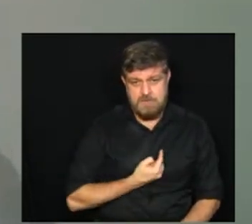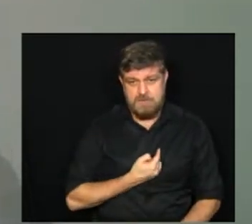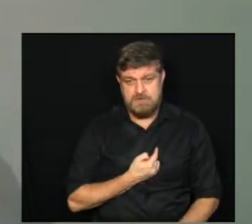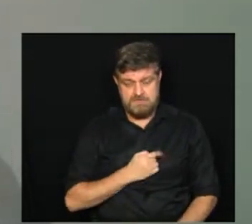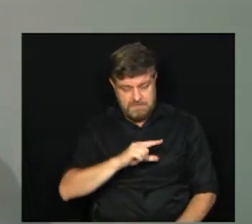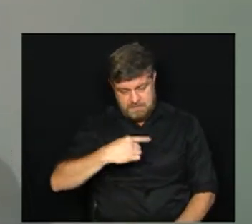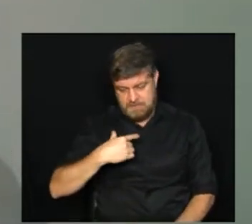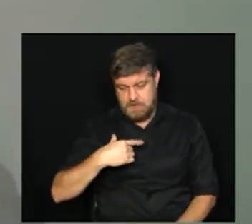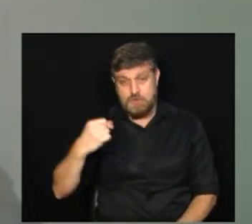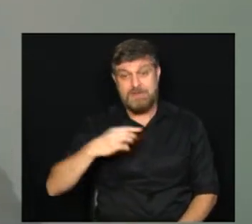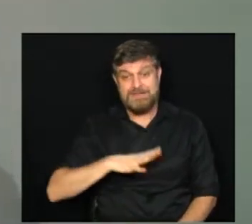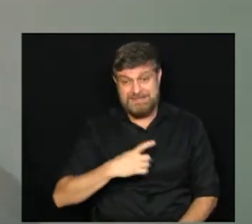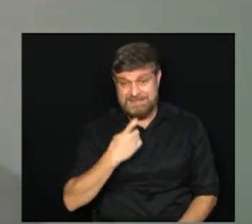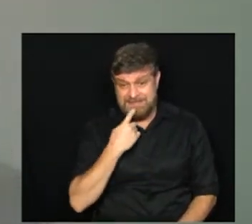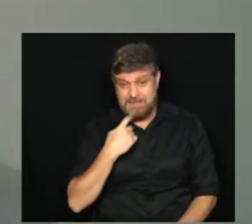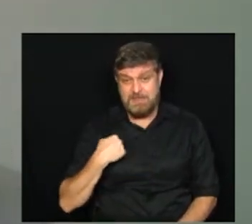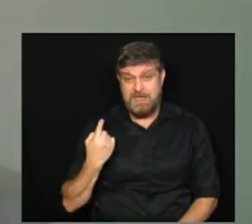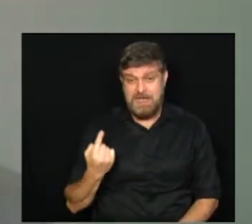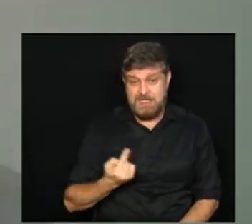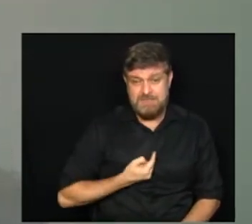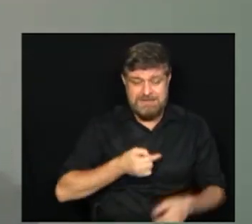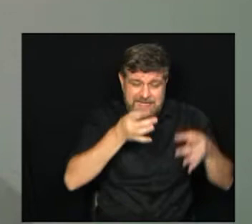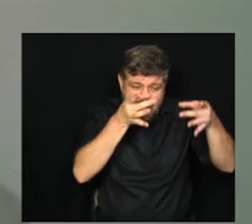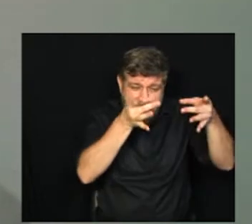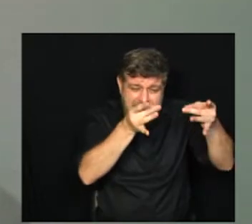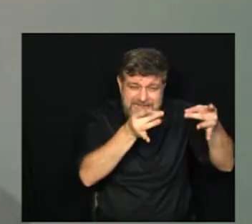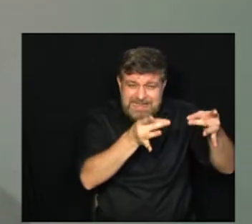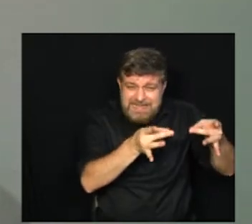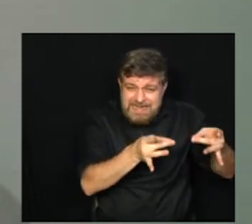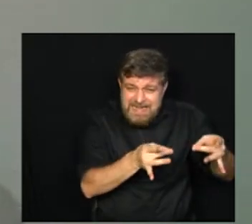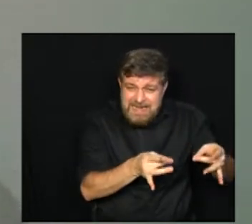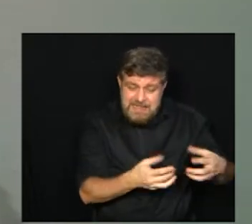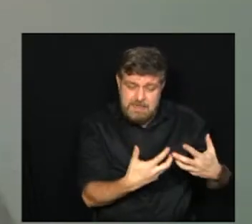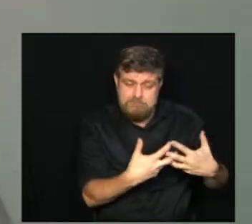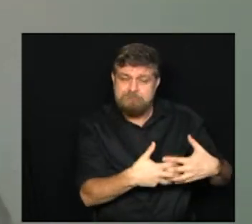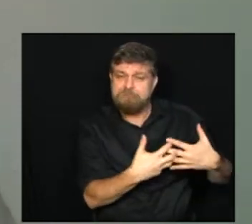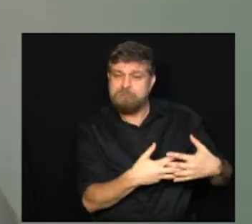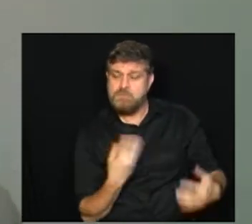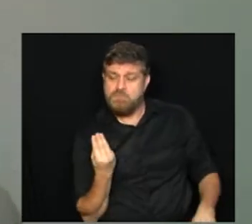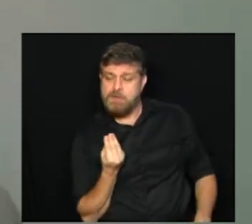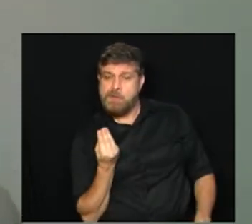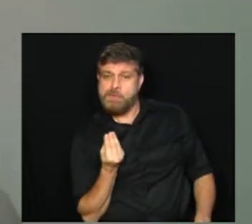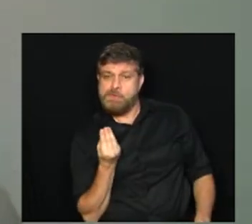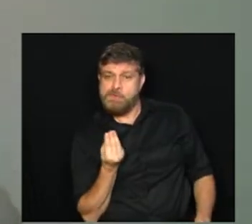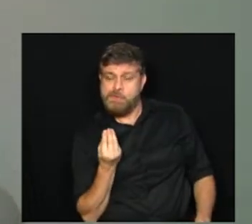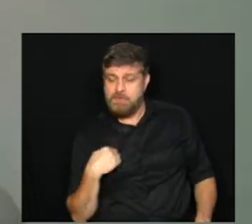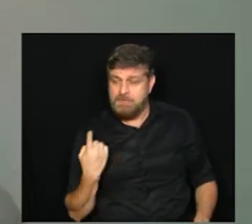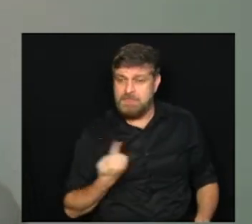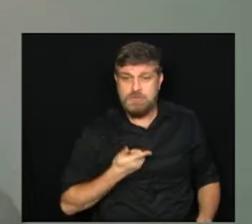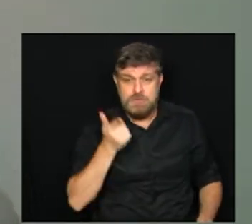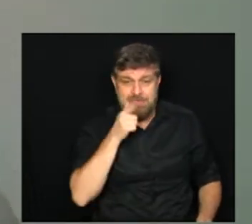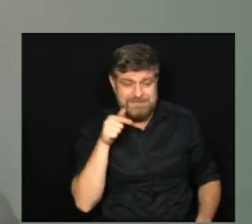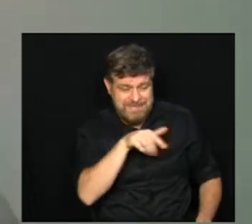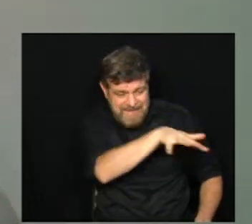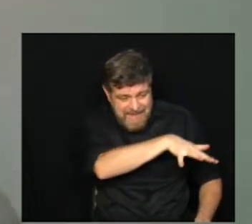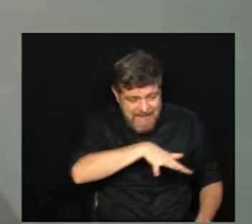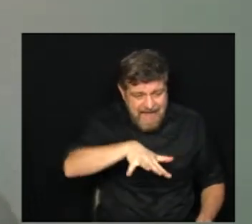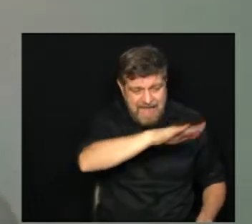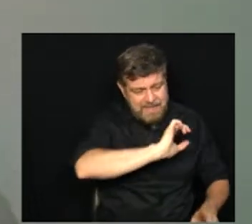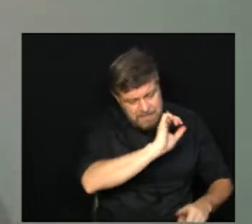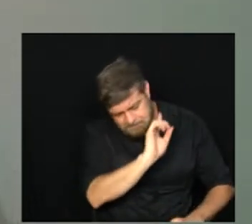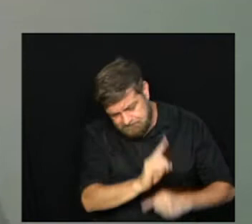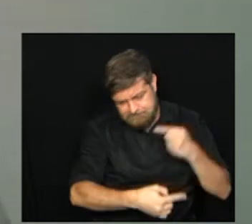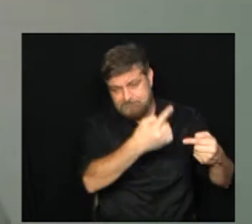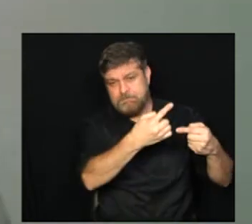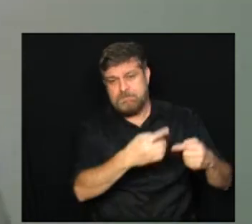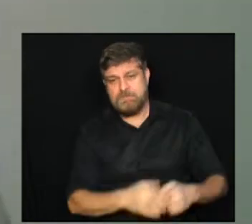vai ter uma visão mais detalhada, mais operacional de como a gente vai transformar essa região, vai transformar essa área,